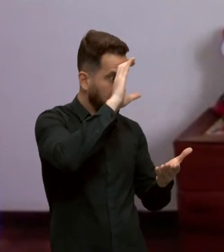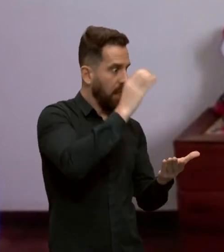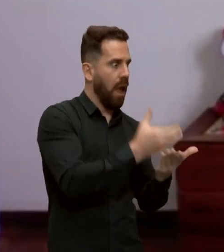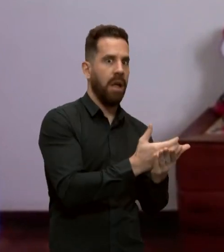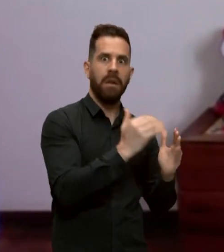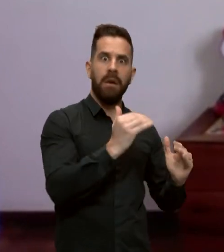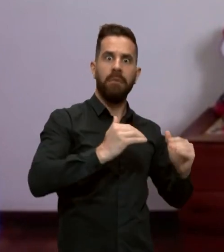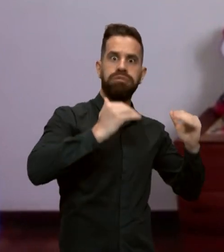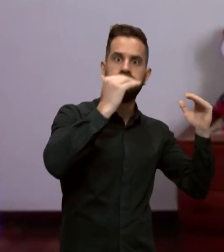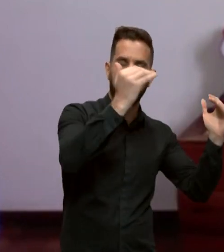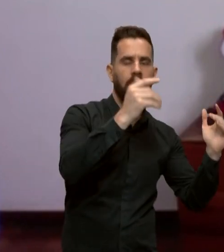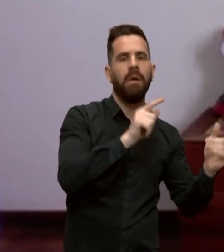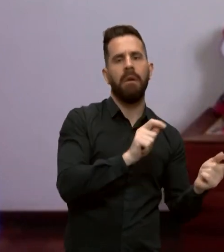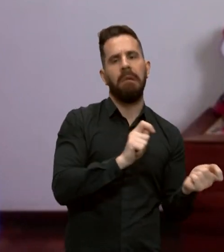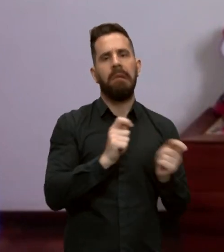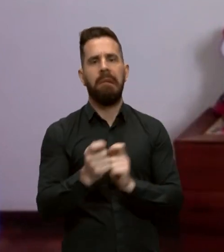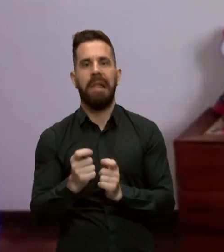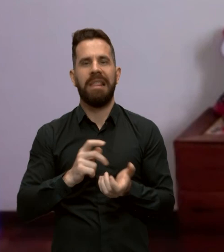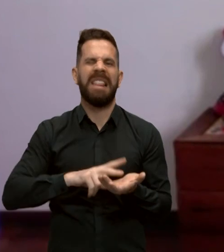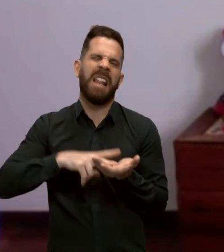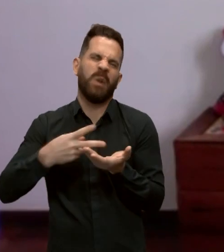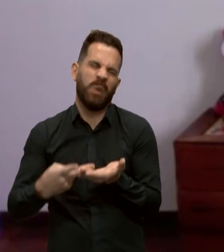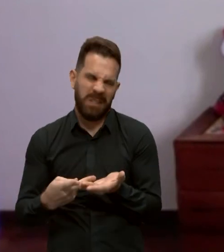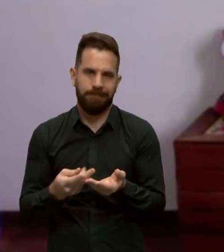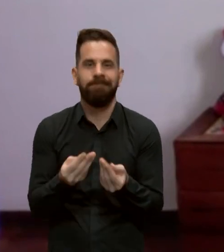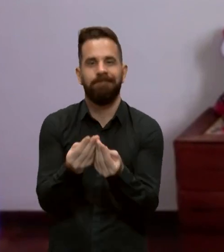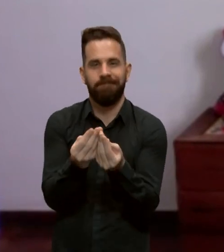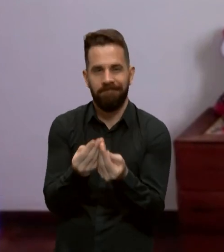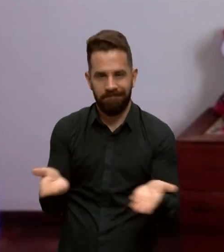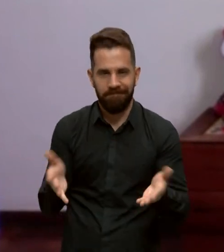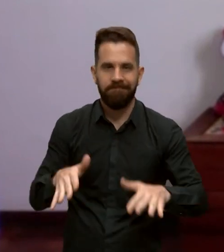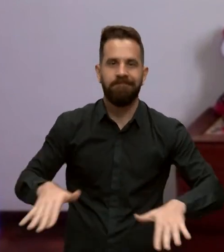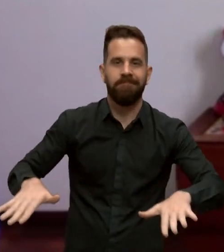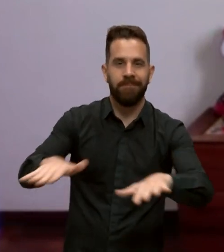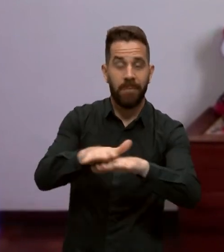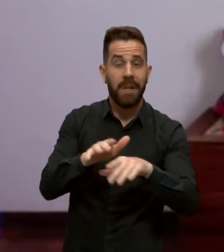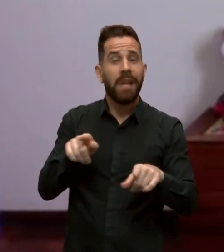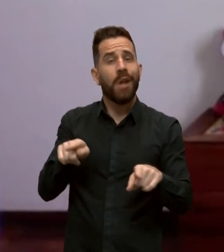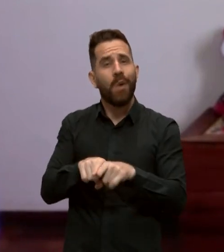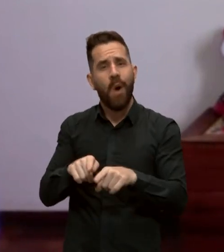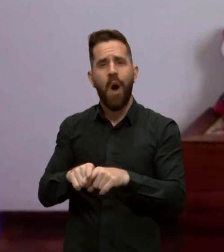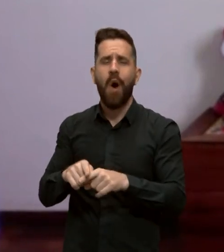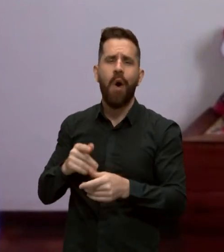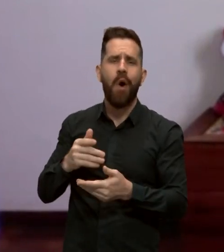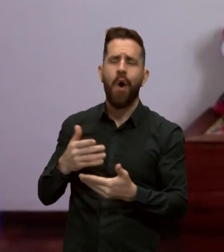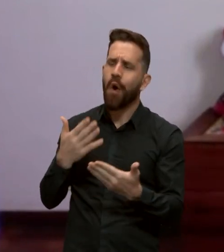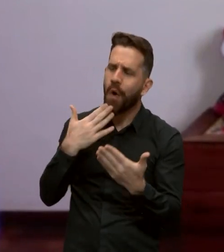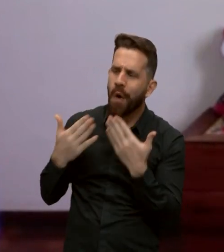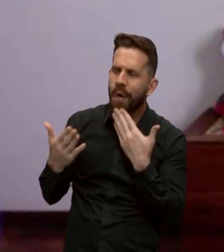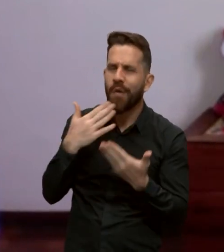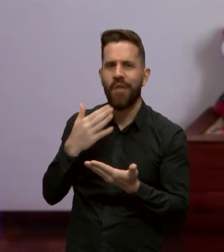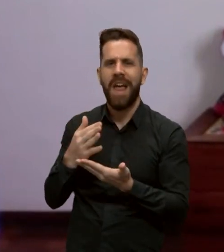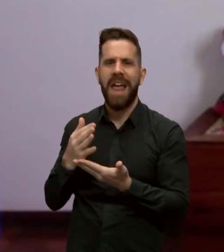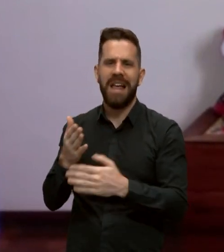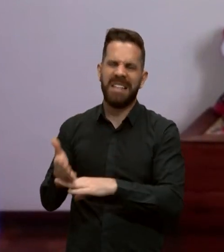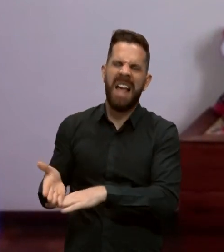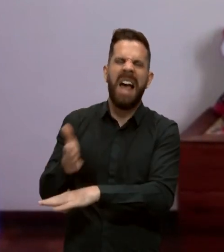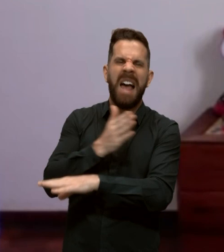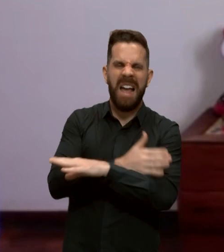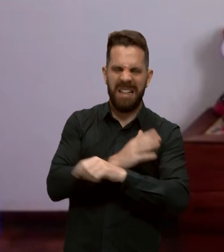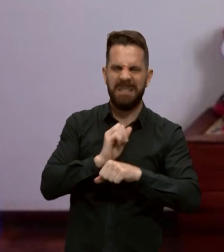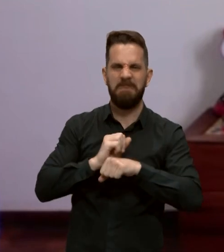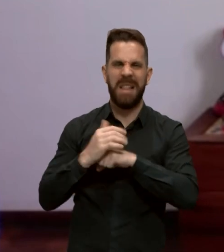nada planejado, mas nessa conversa do cafezinho que a gente tinha na fase pré-pandemia, que essas